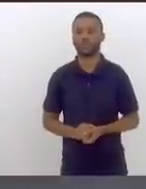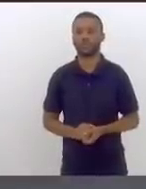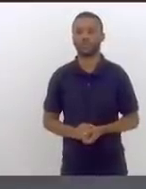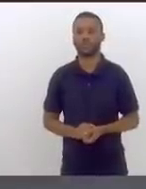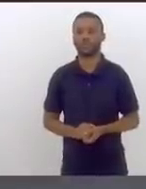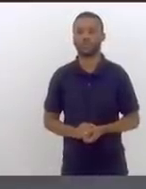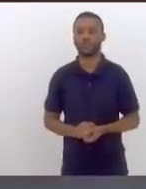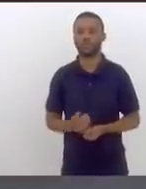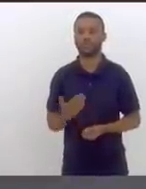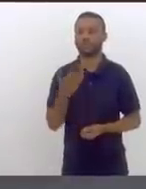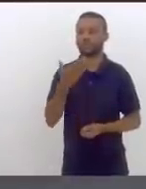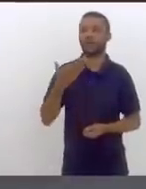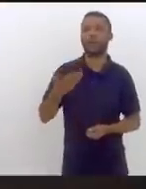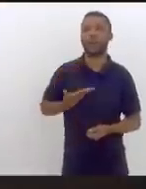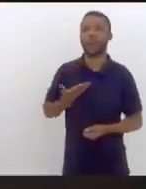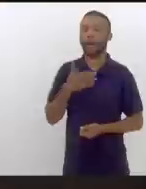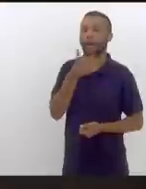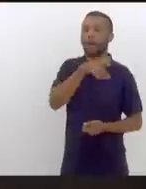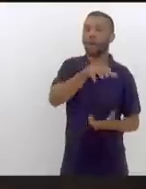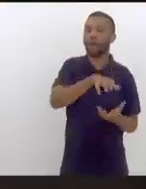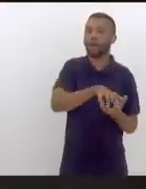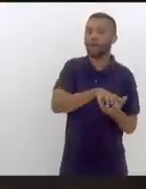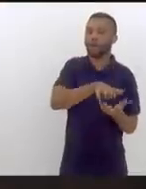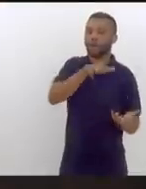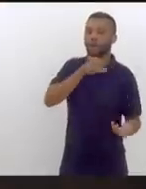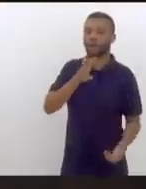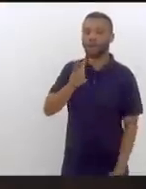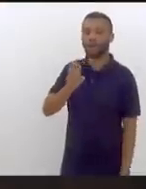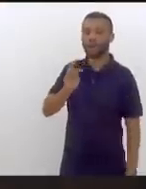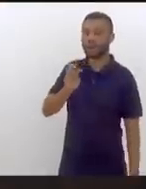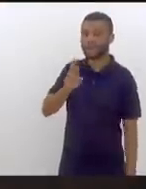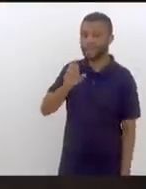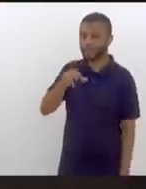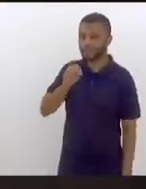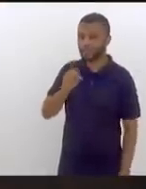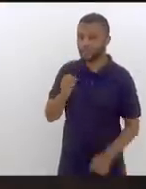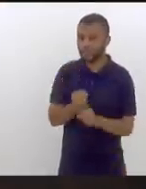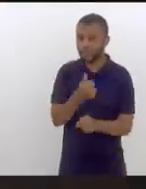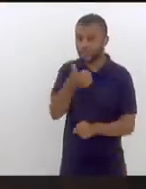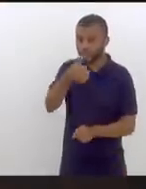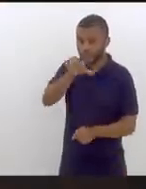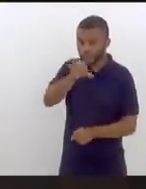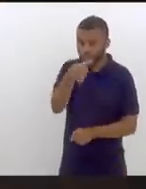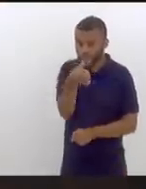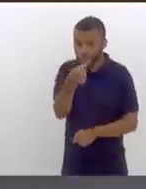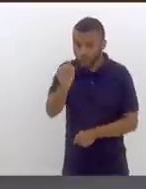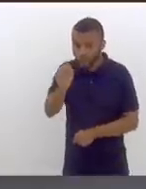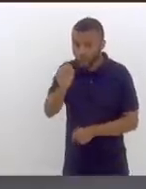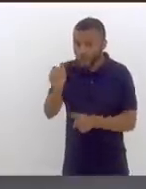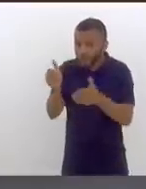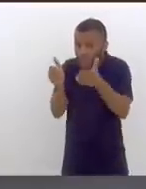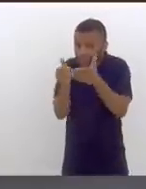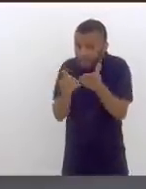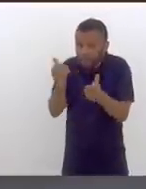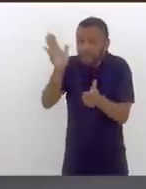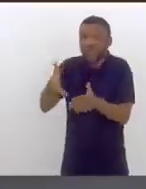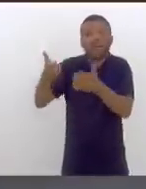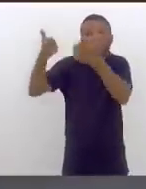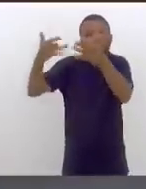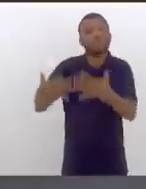colega o veterano falando ali que desde 68 essa essa demanda já era abordada